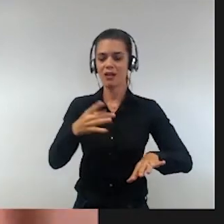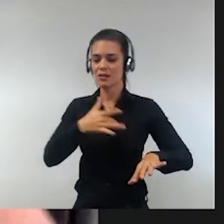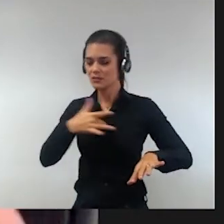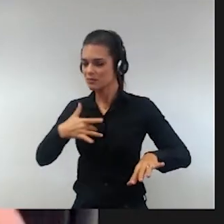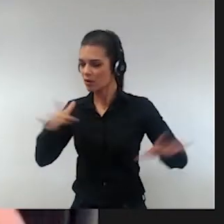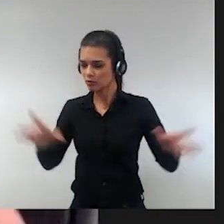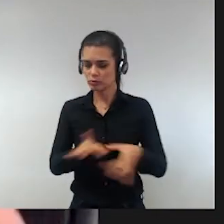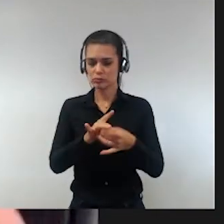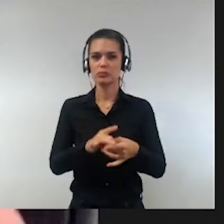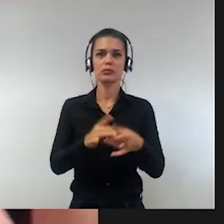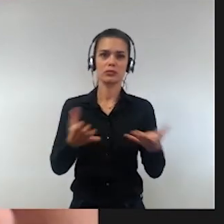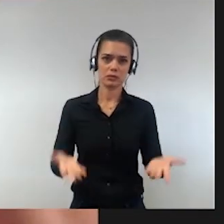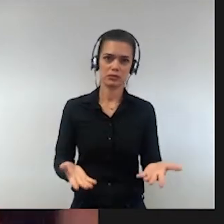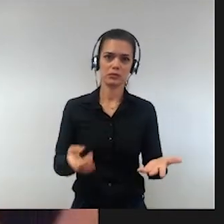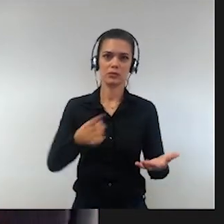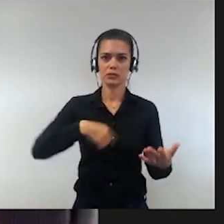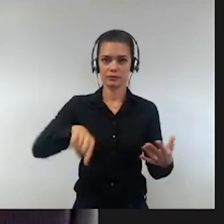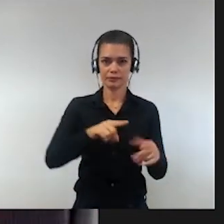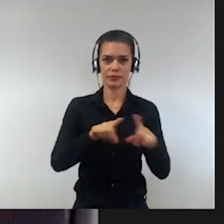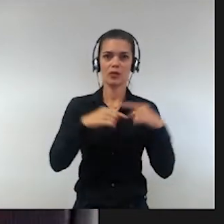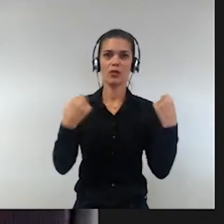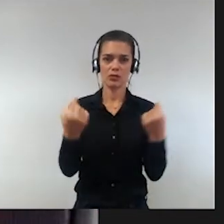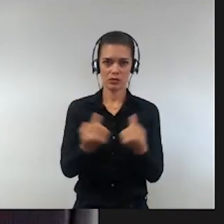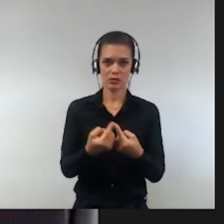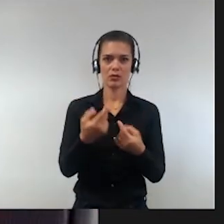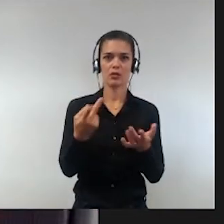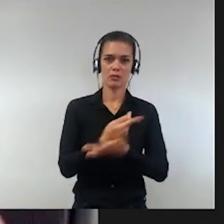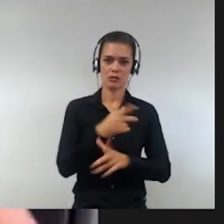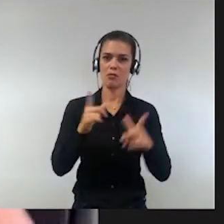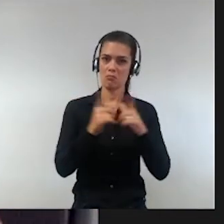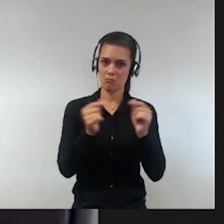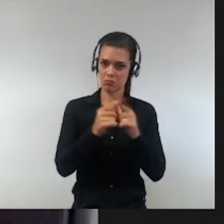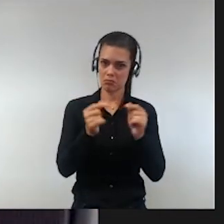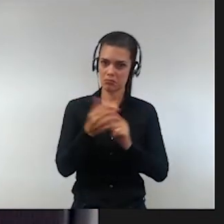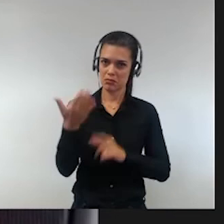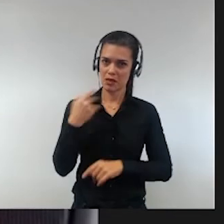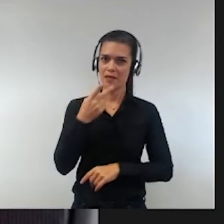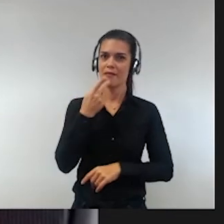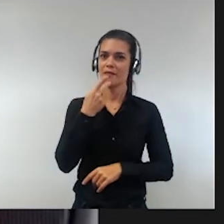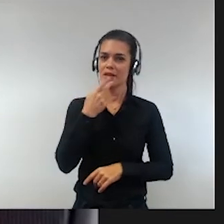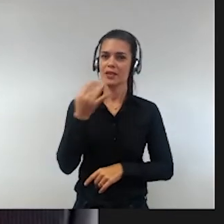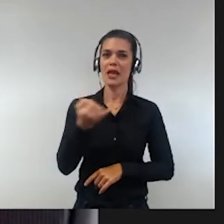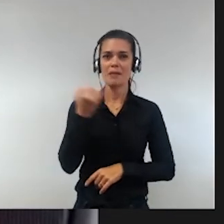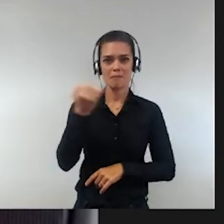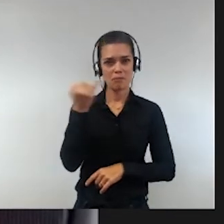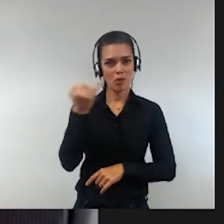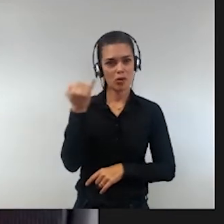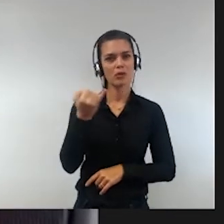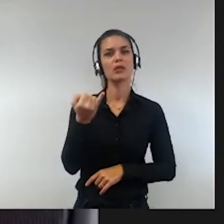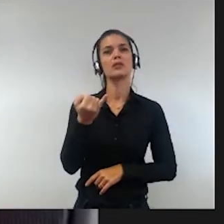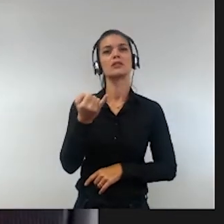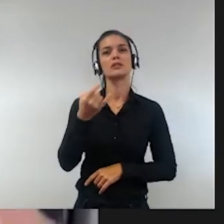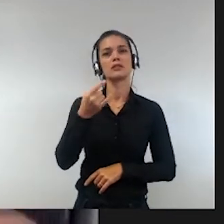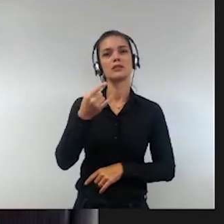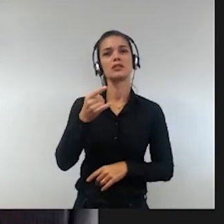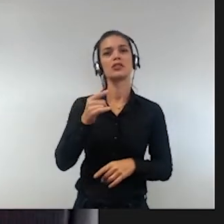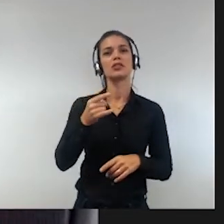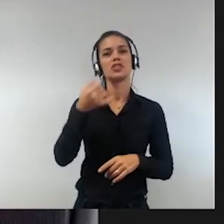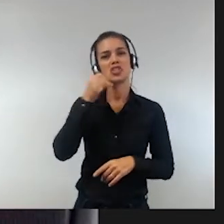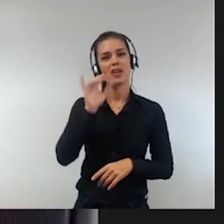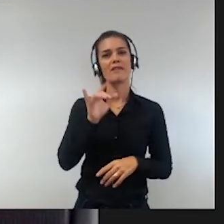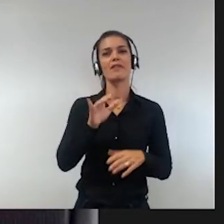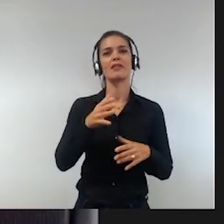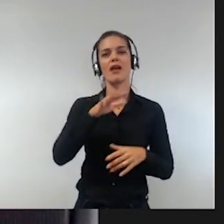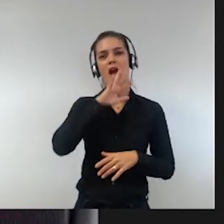nessa audiência, nós tratamos da responsabilidade do cidadão, da importância da castração e nos índices futuros para